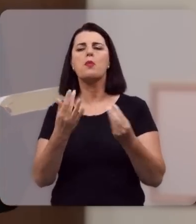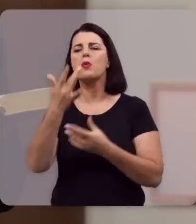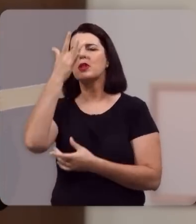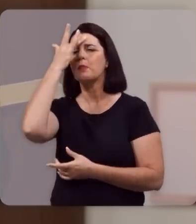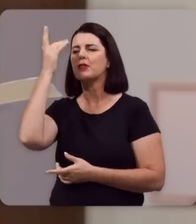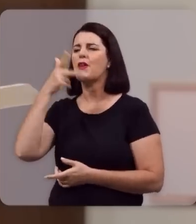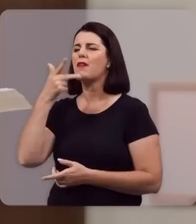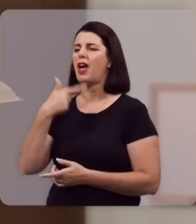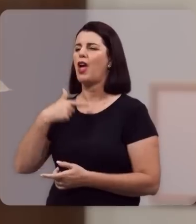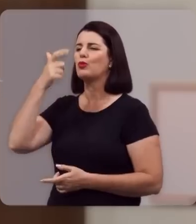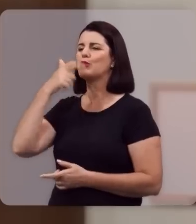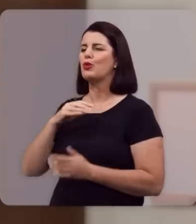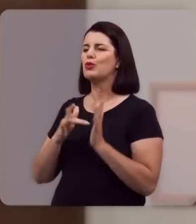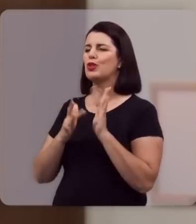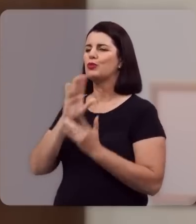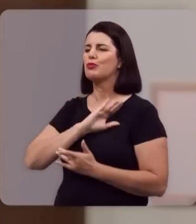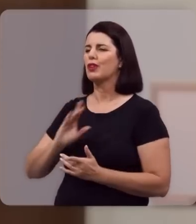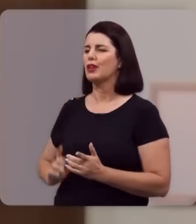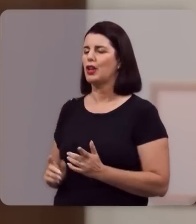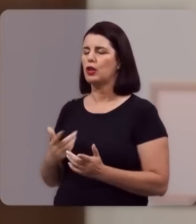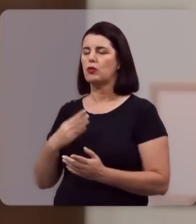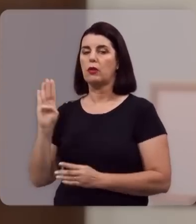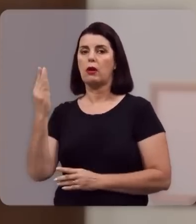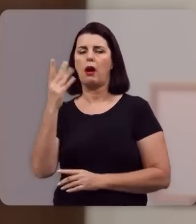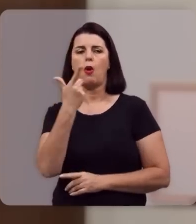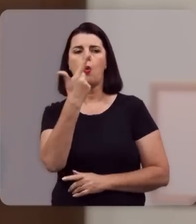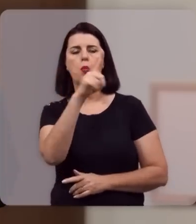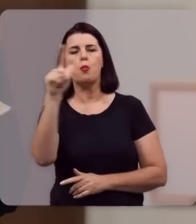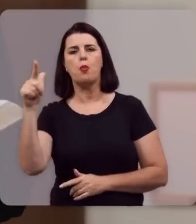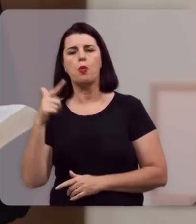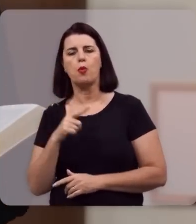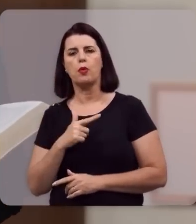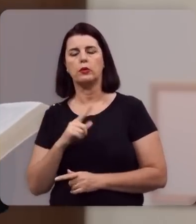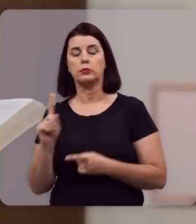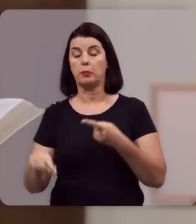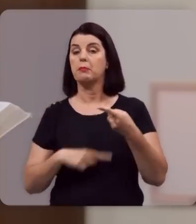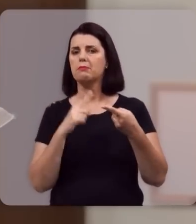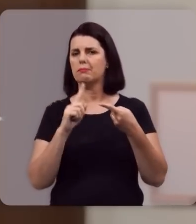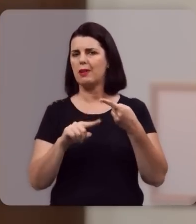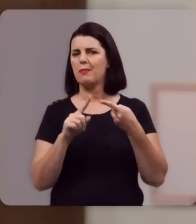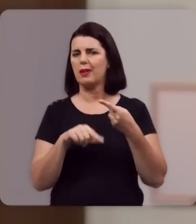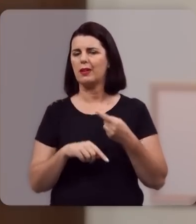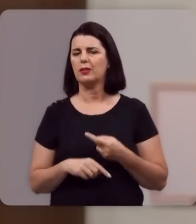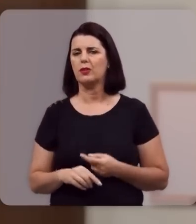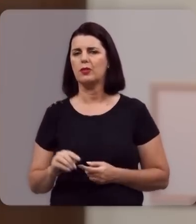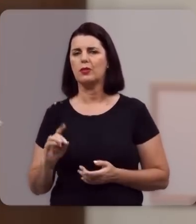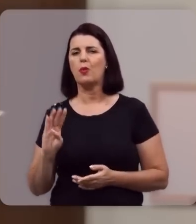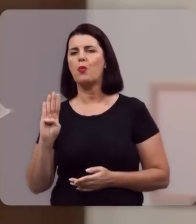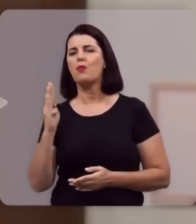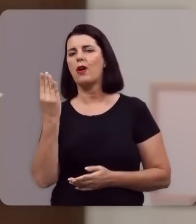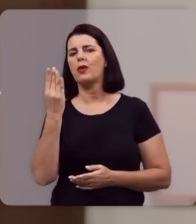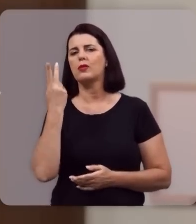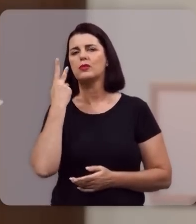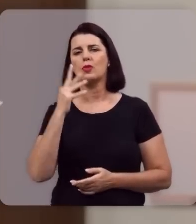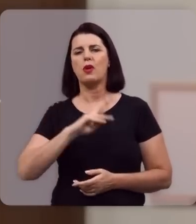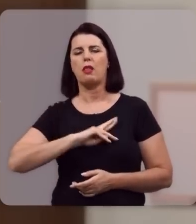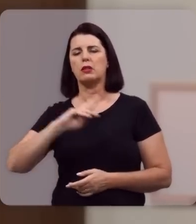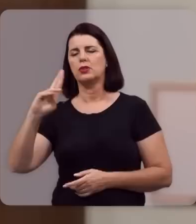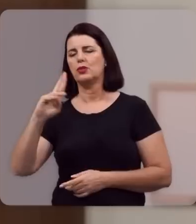nome dizendo eu sou o Cristo e enganarão a muitos. E aqui está o primeiro sinal, o engano